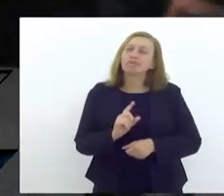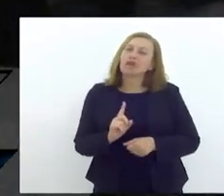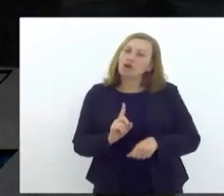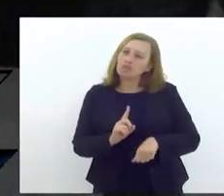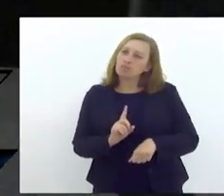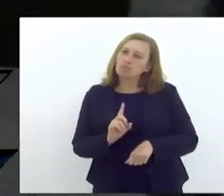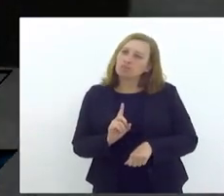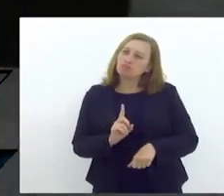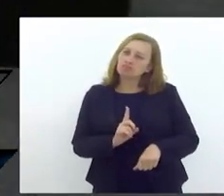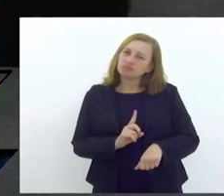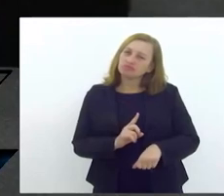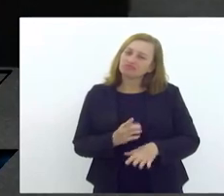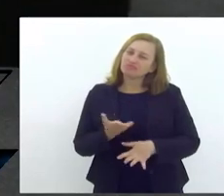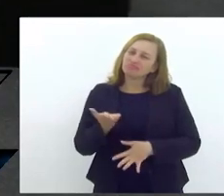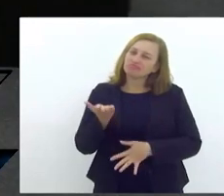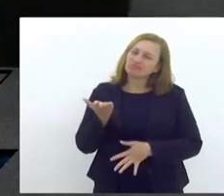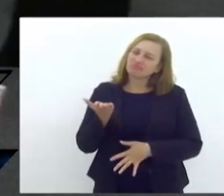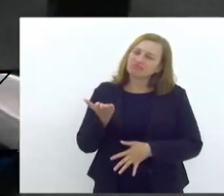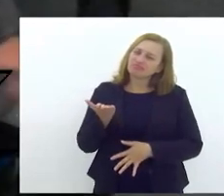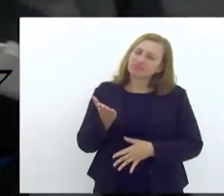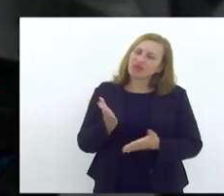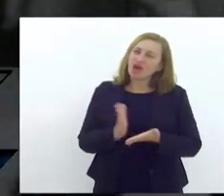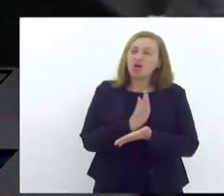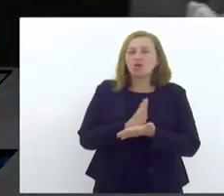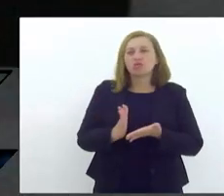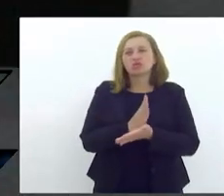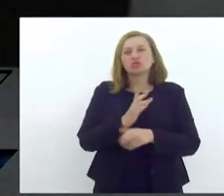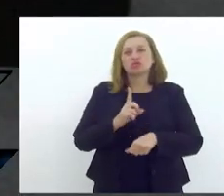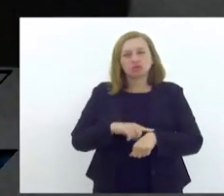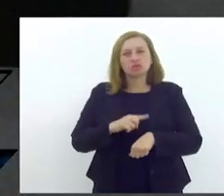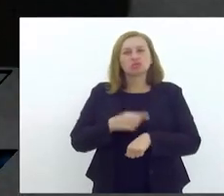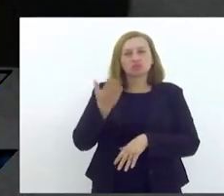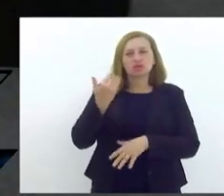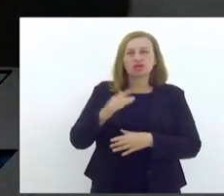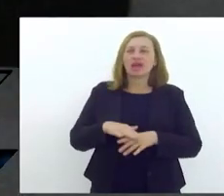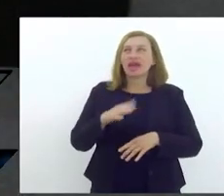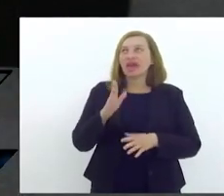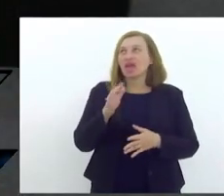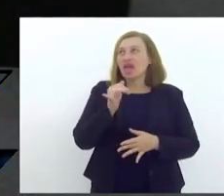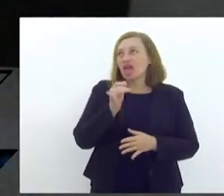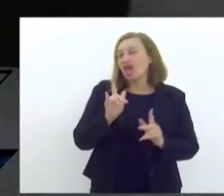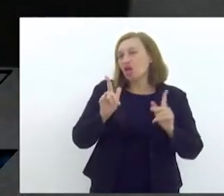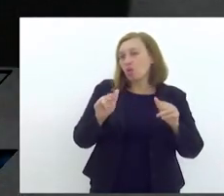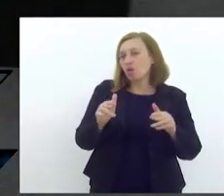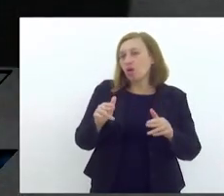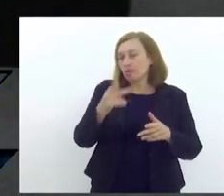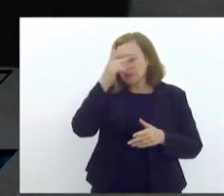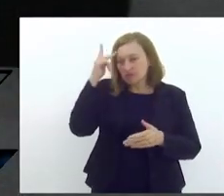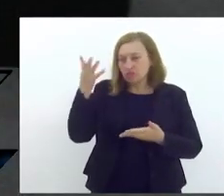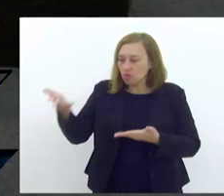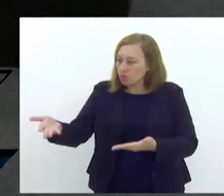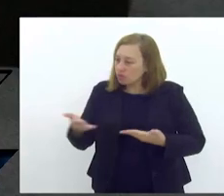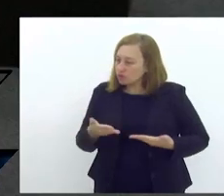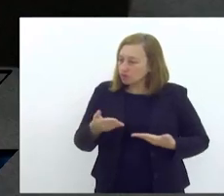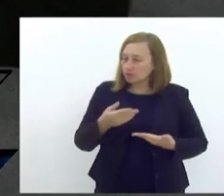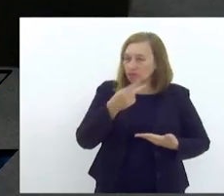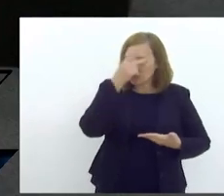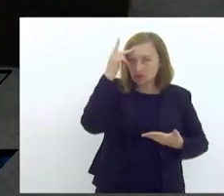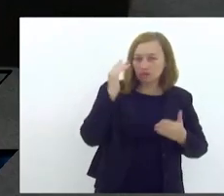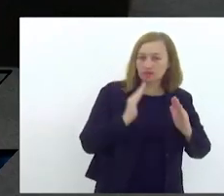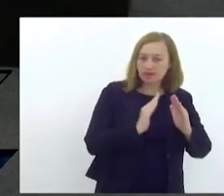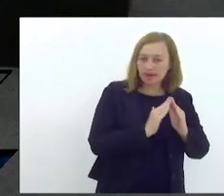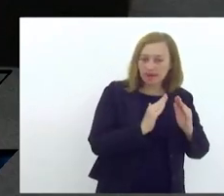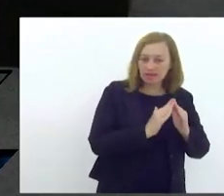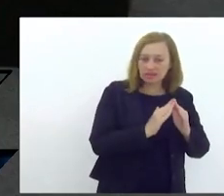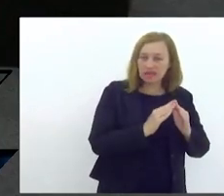é como mais ou menos se alguém convida alguém para sua casa e alguém te humilhe te ofende na sua casa